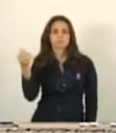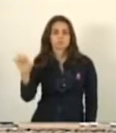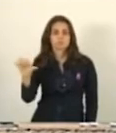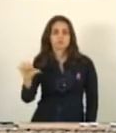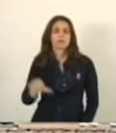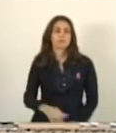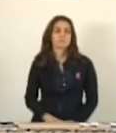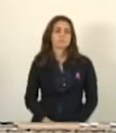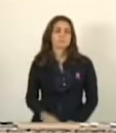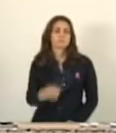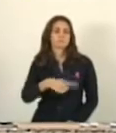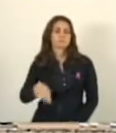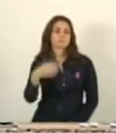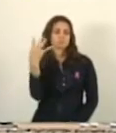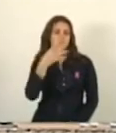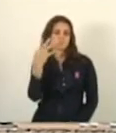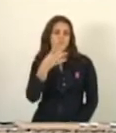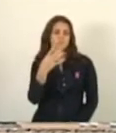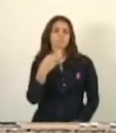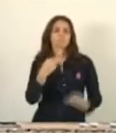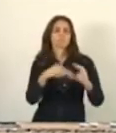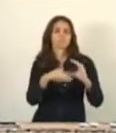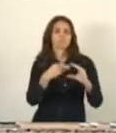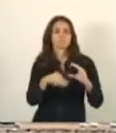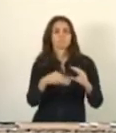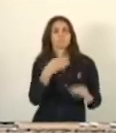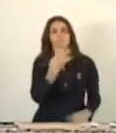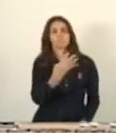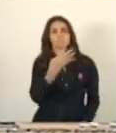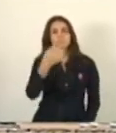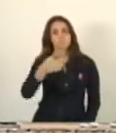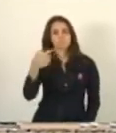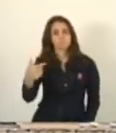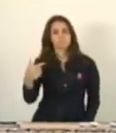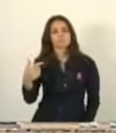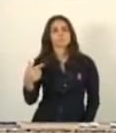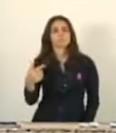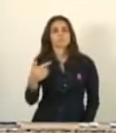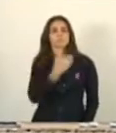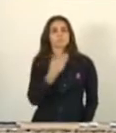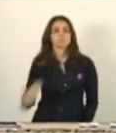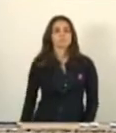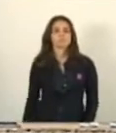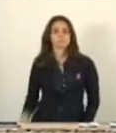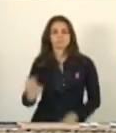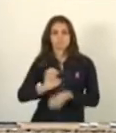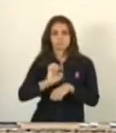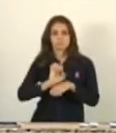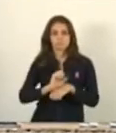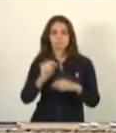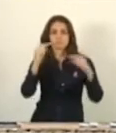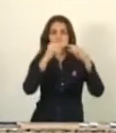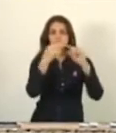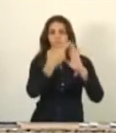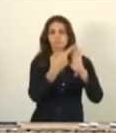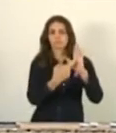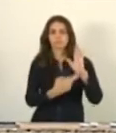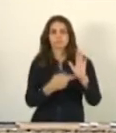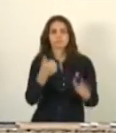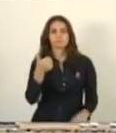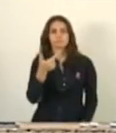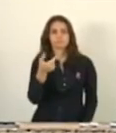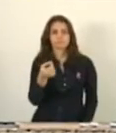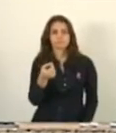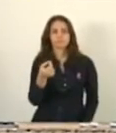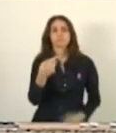32-2019. Quarto item da pauta, mensagem 422 também do Governo do Estado, após o cumprimento do artigo